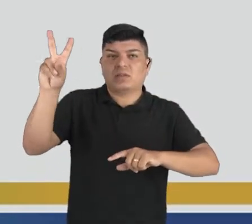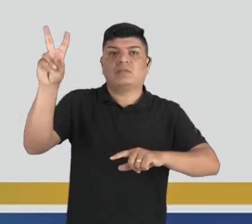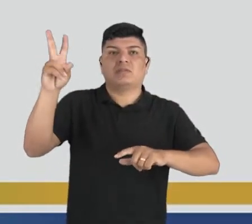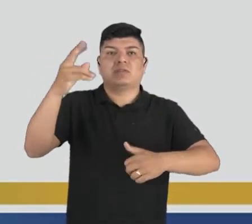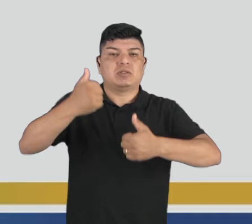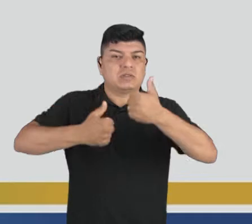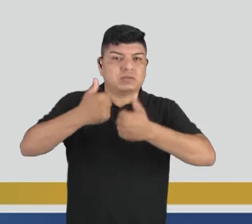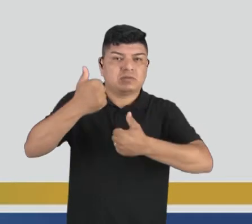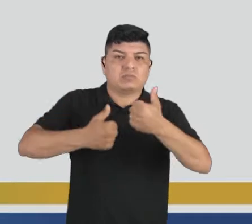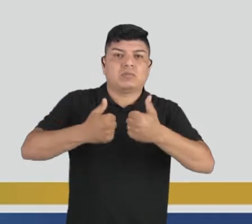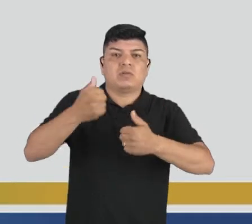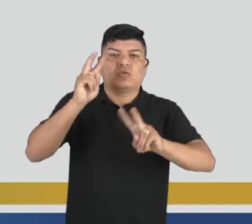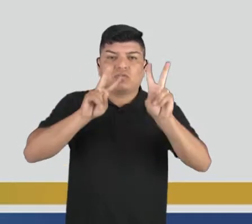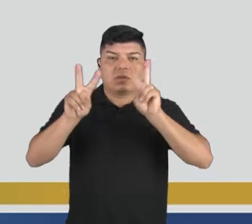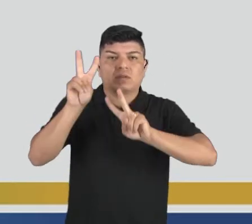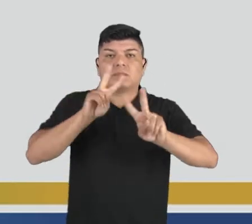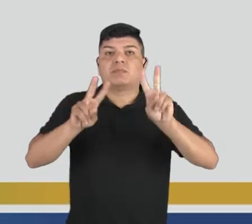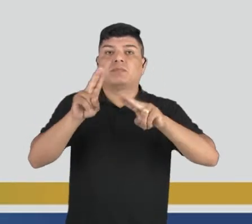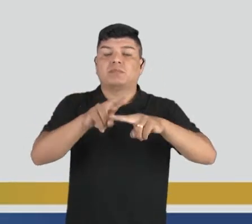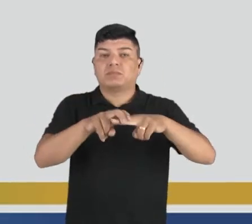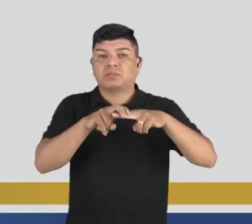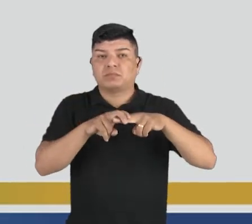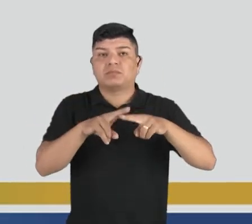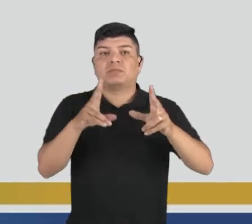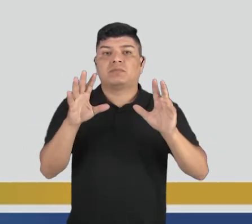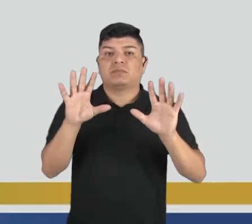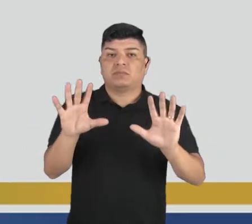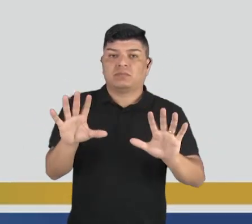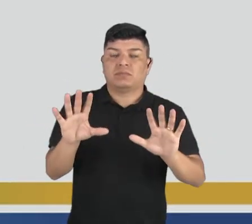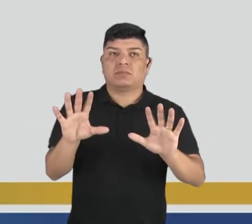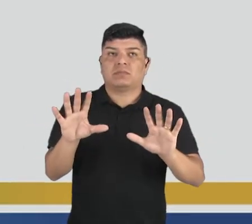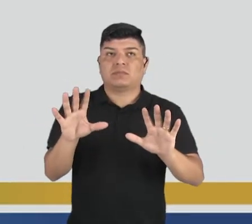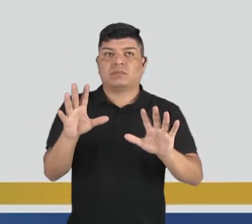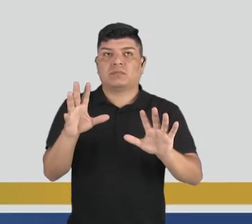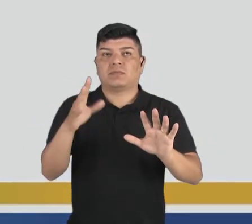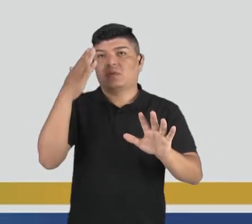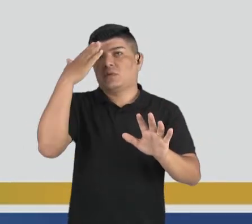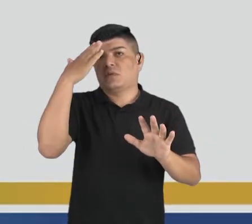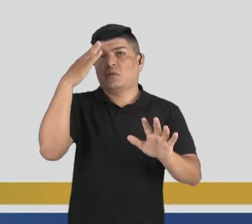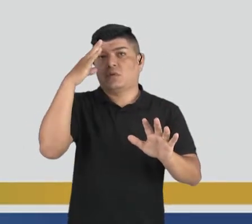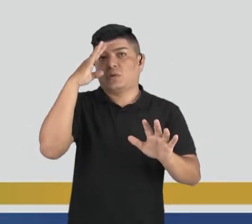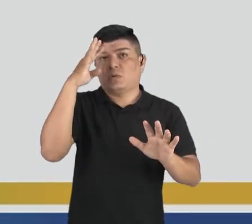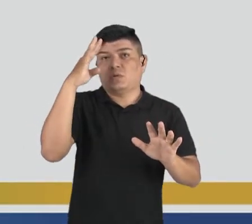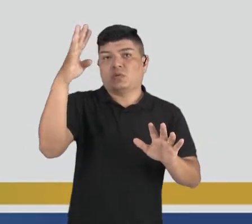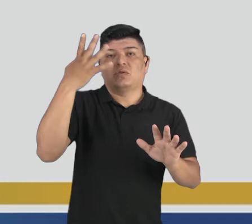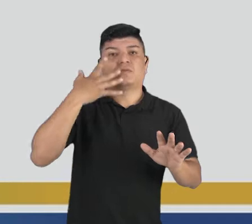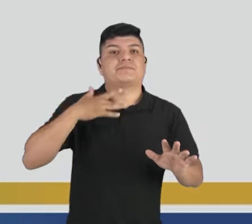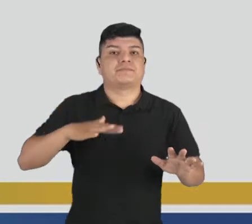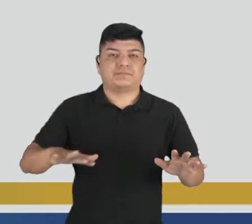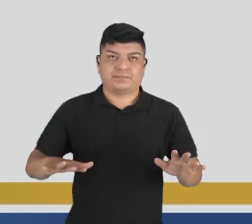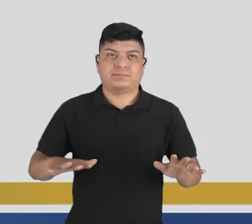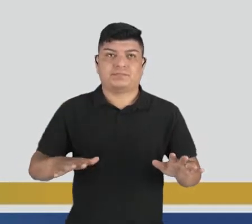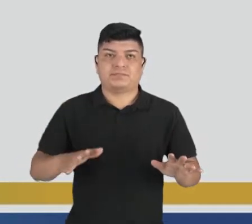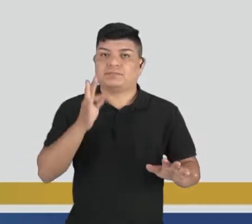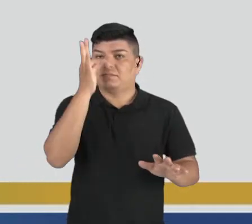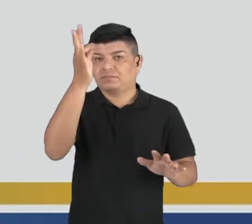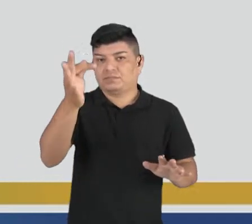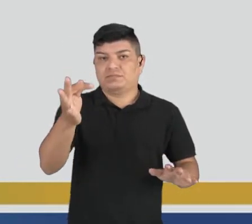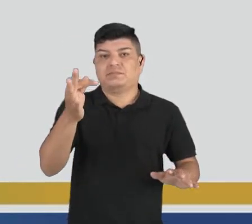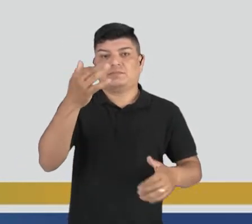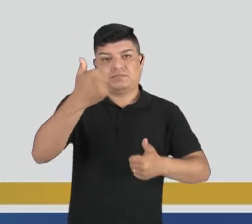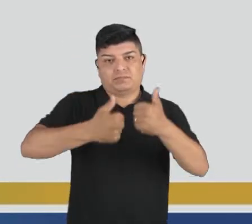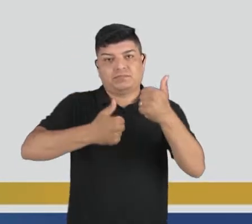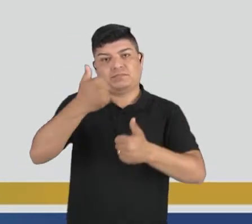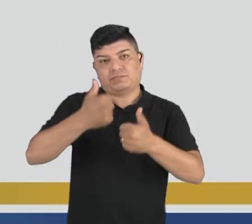esse campeonato, trazendo visibilidade. E aí acaba que sendo, né, o sonho de muita garotada. Ali a imagem